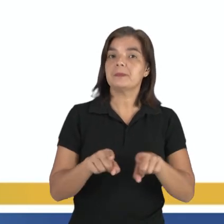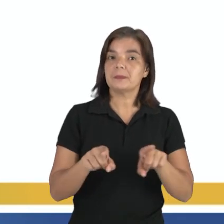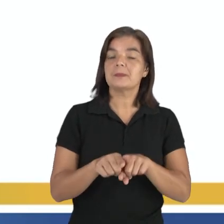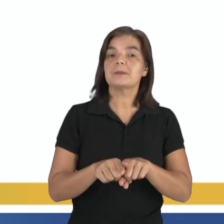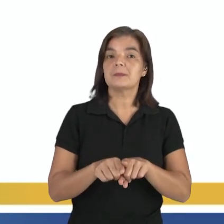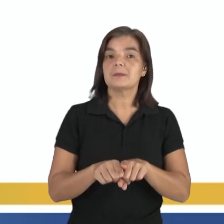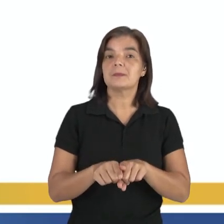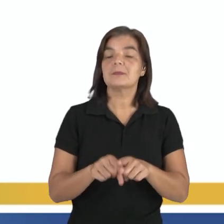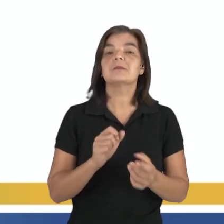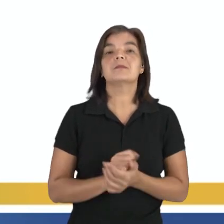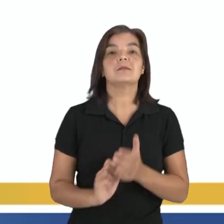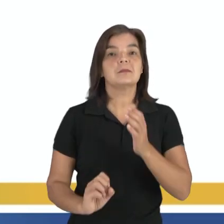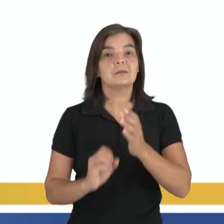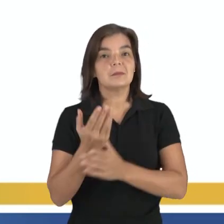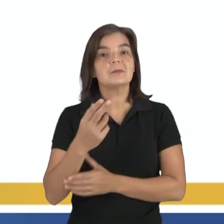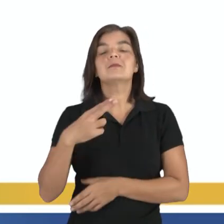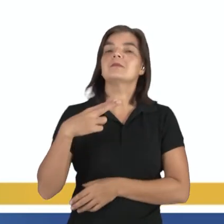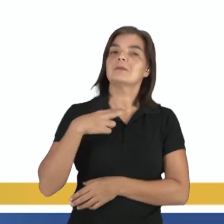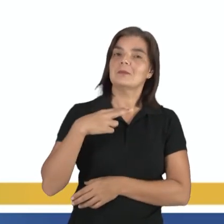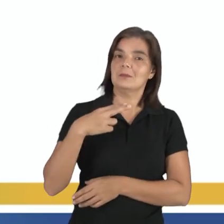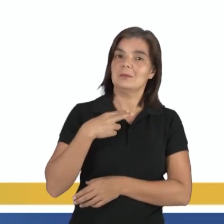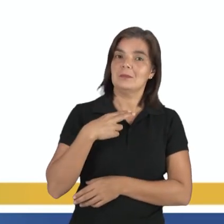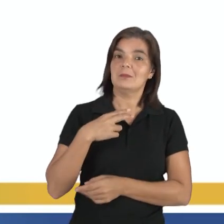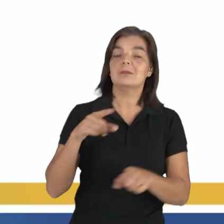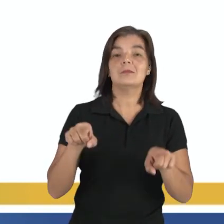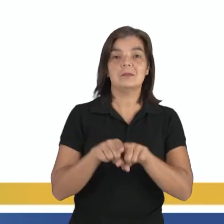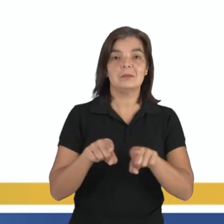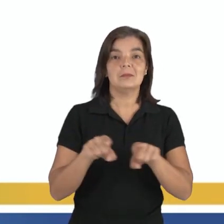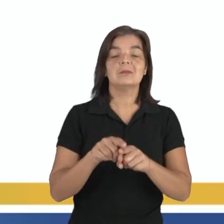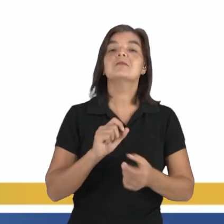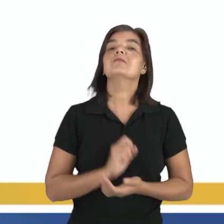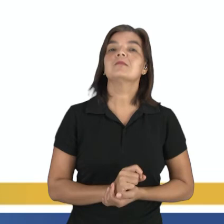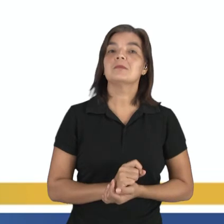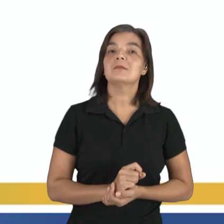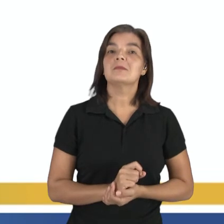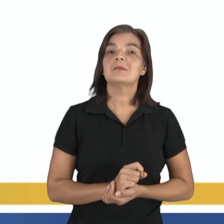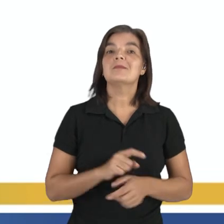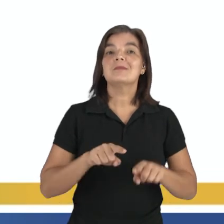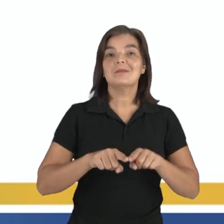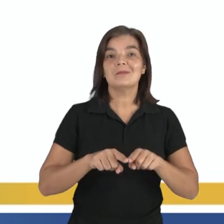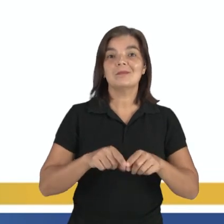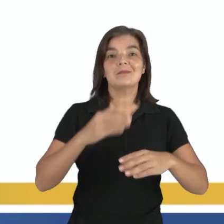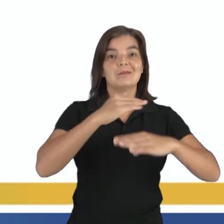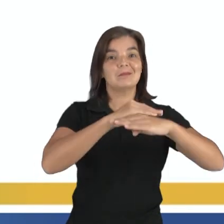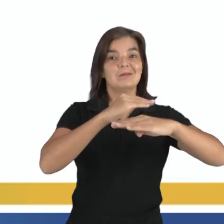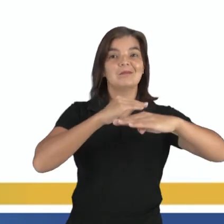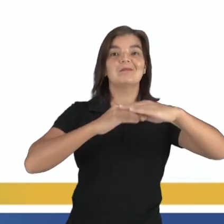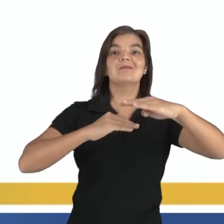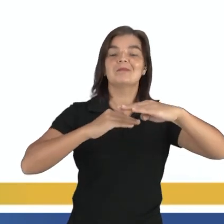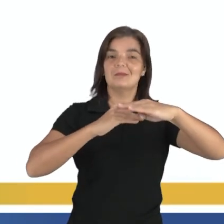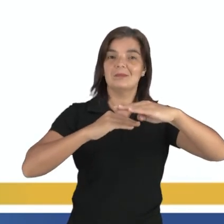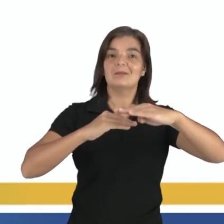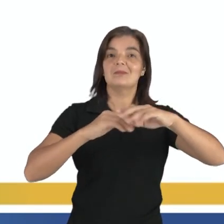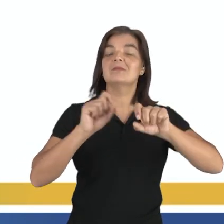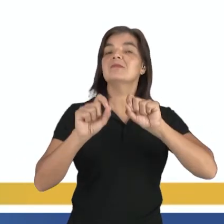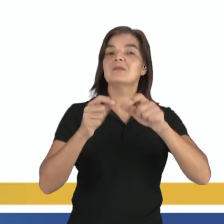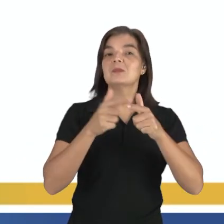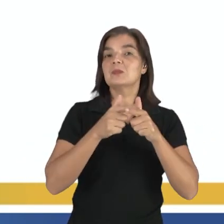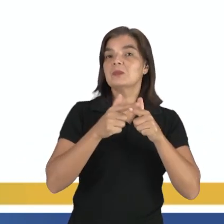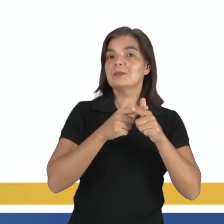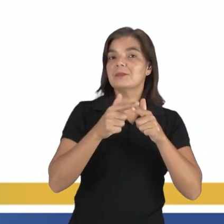Consequentemente, nasce a propriedade privada e ela acarreta o quê? A desigualdade social, que são